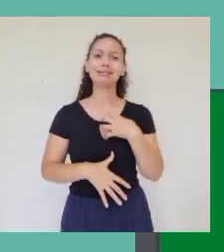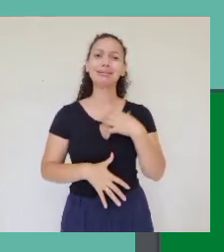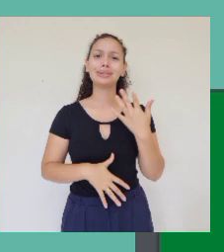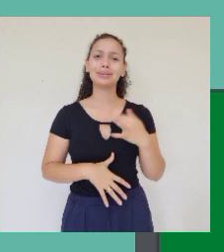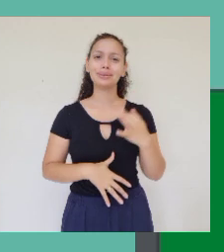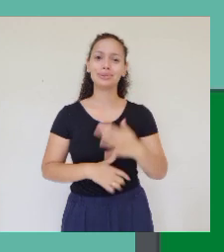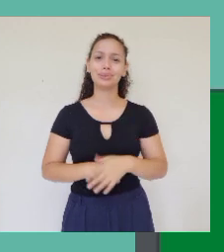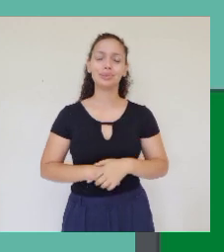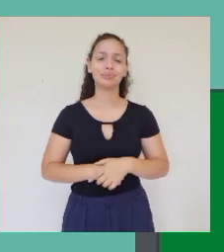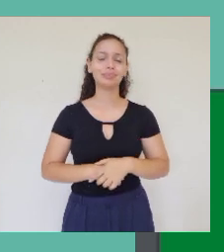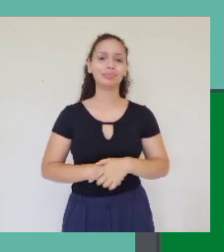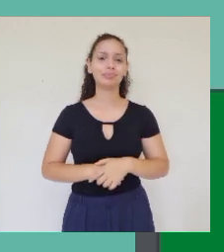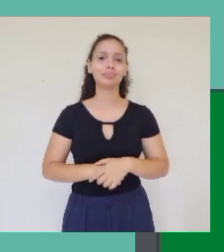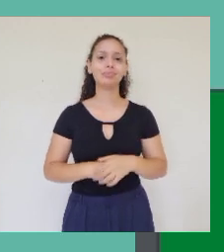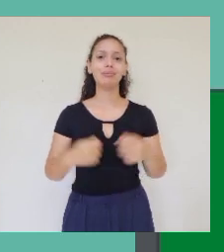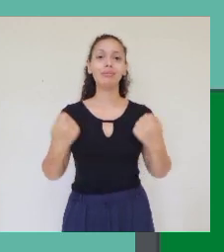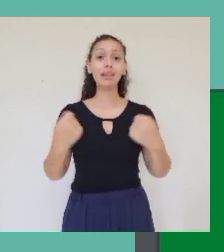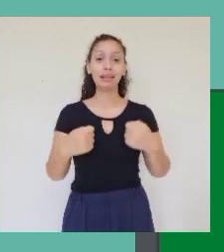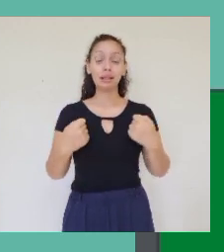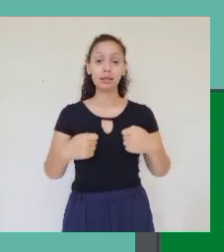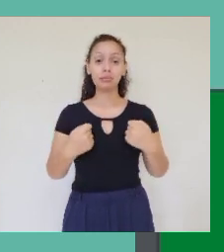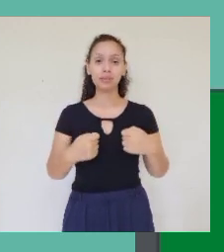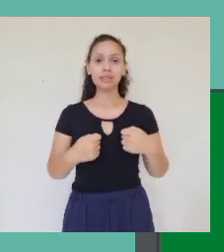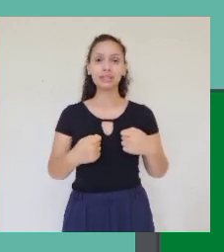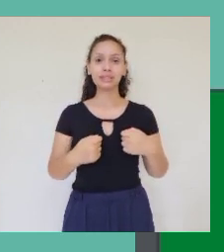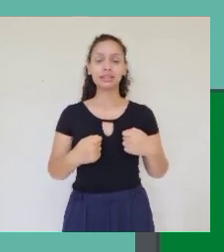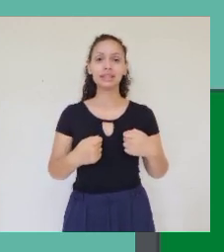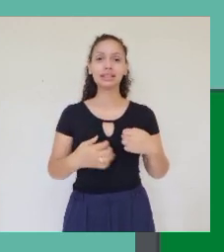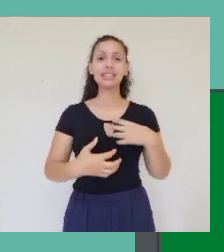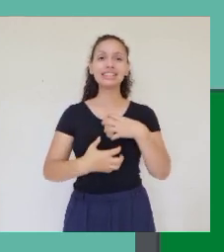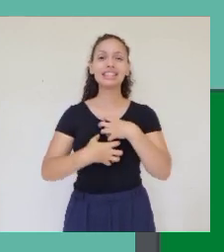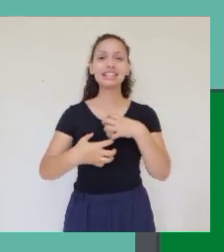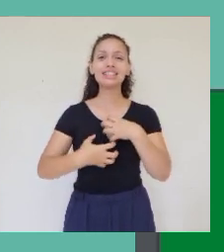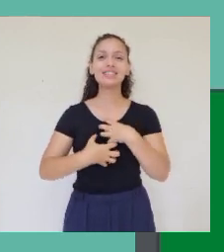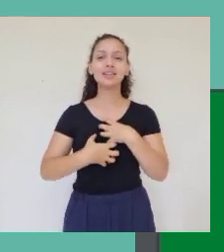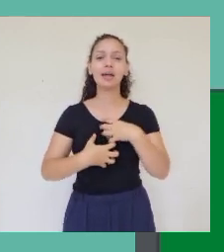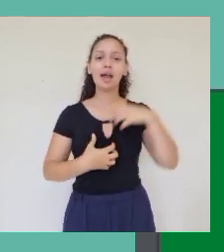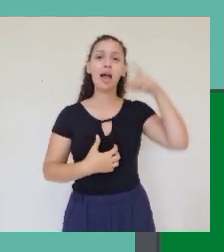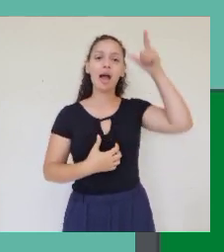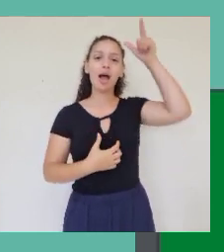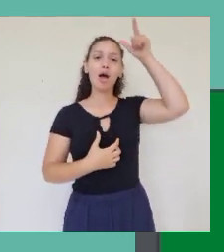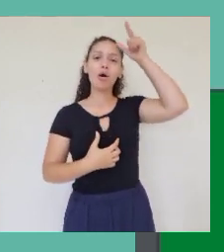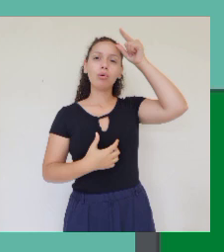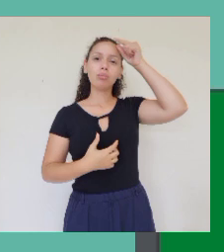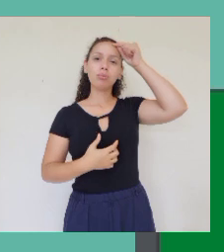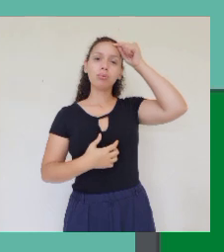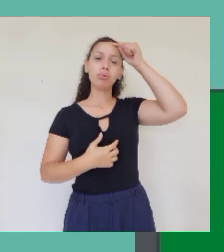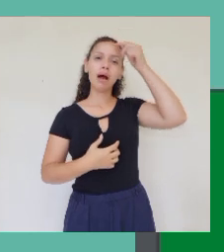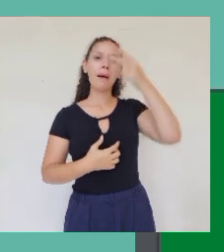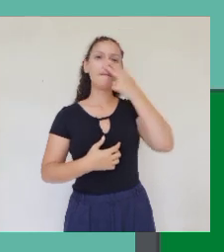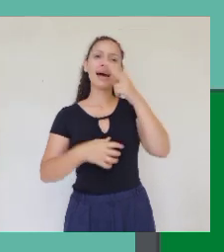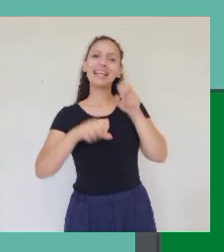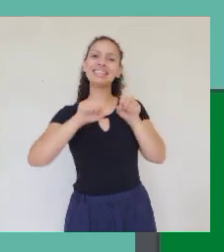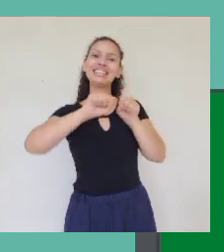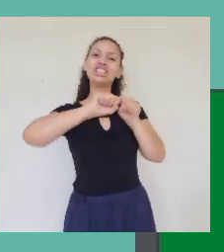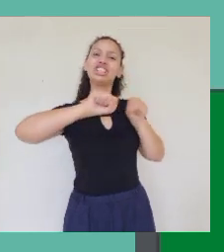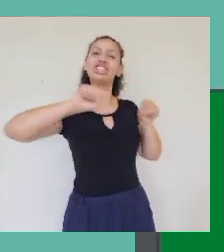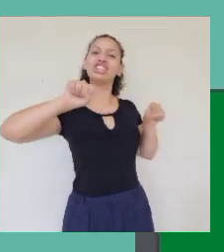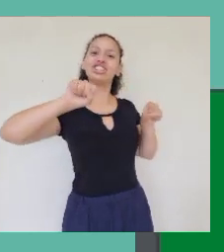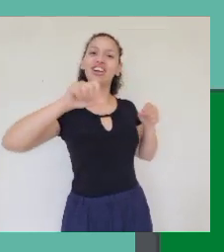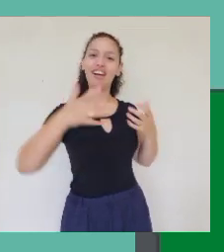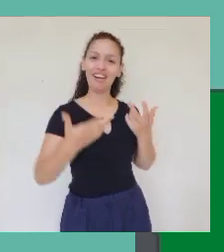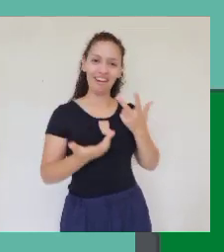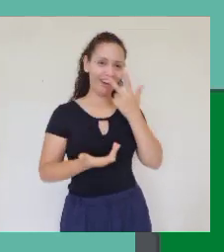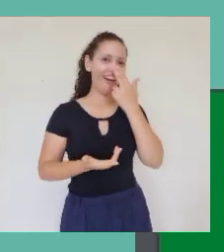e mantido. Não deve ser doloroso, a sensação tem que ser de estiramento mesmo, de esticar a musculatura. Então, por exemplo, um alongamento